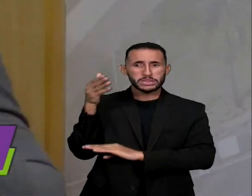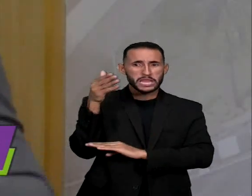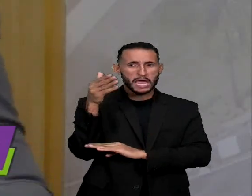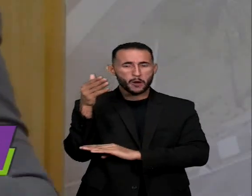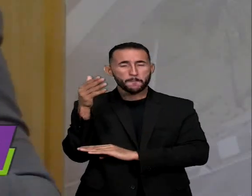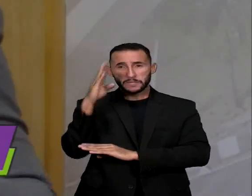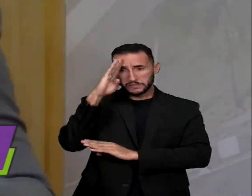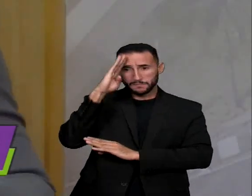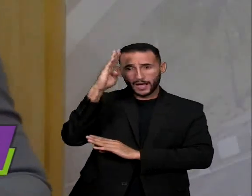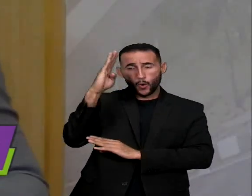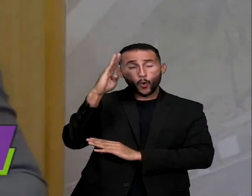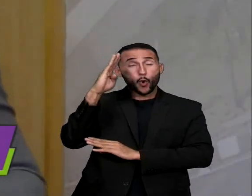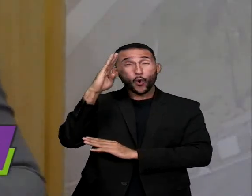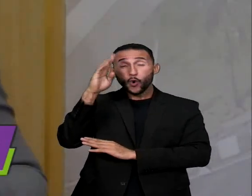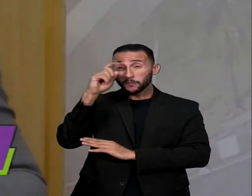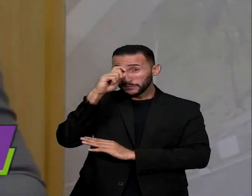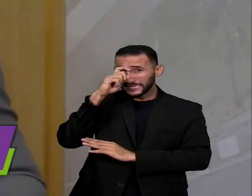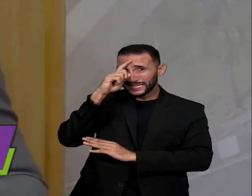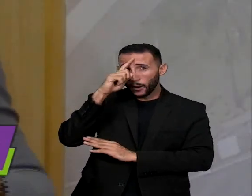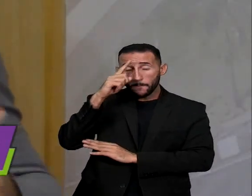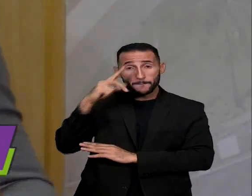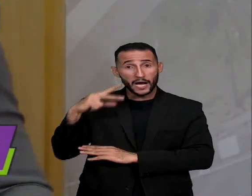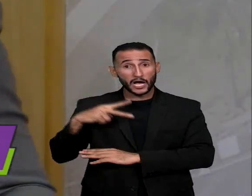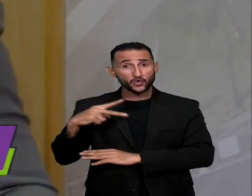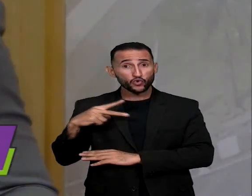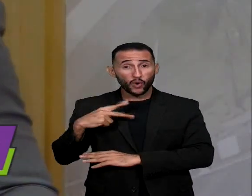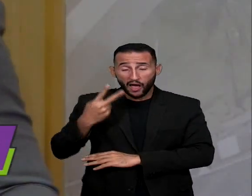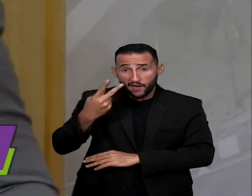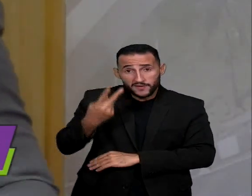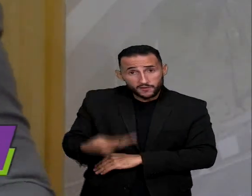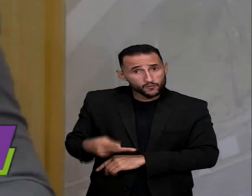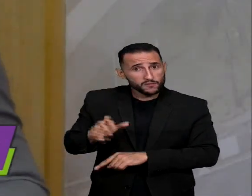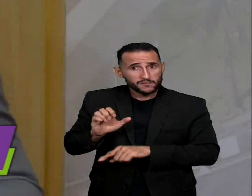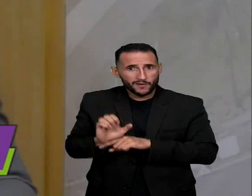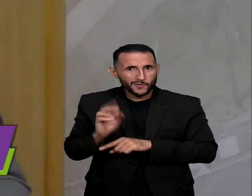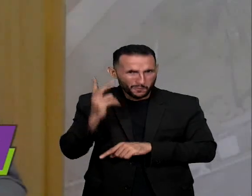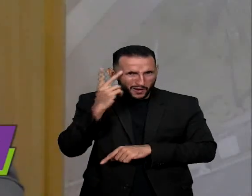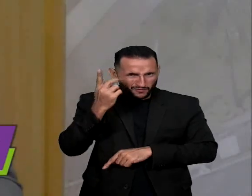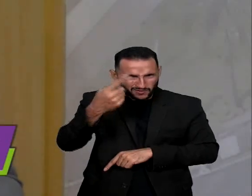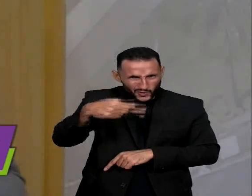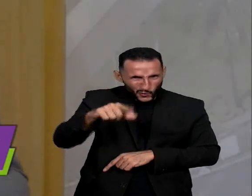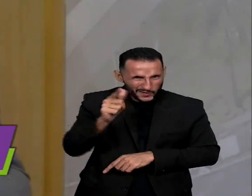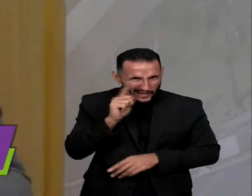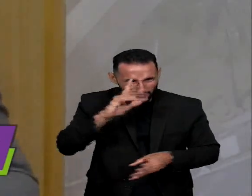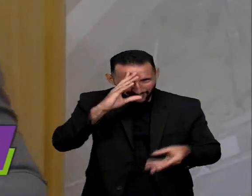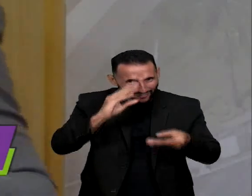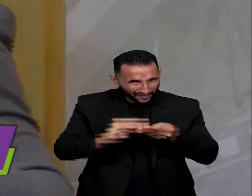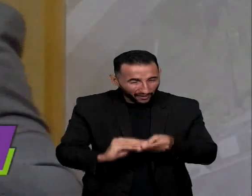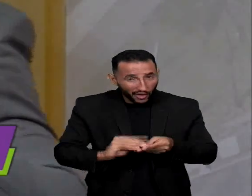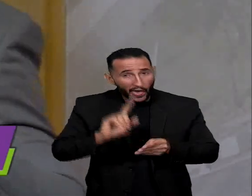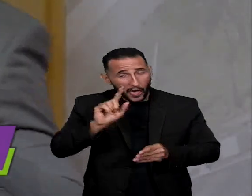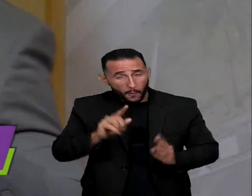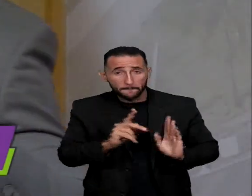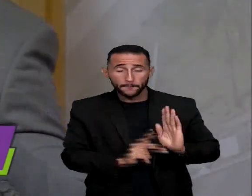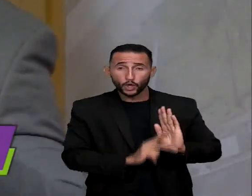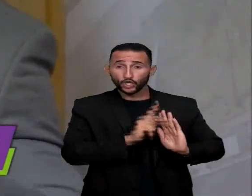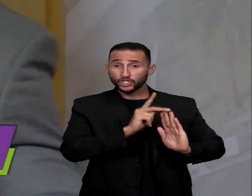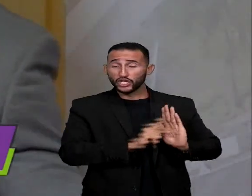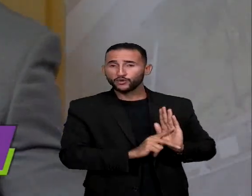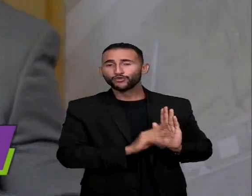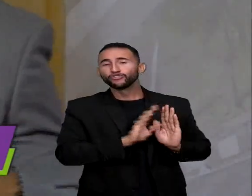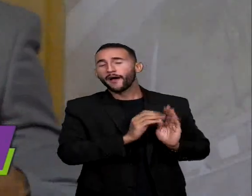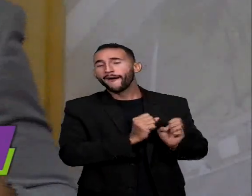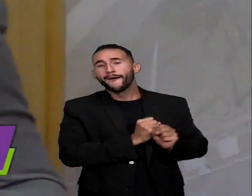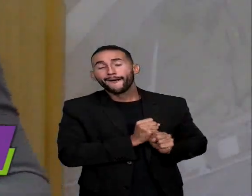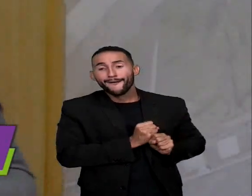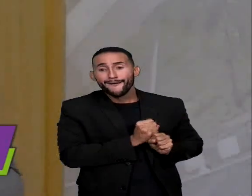hospitais e maternidades particulares da do nosso Estado só para vocês entenderem foi um projeto que tá há um bom